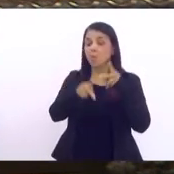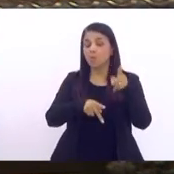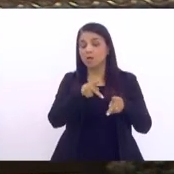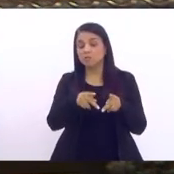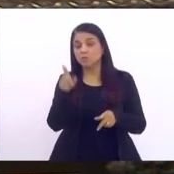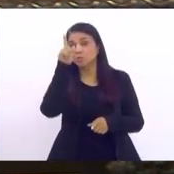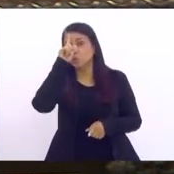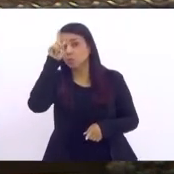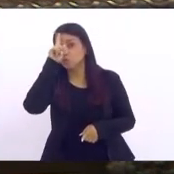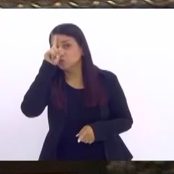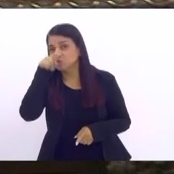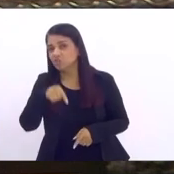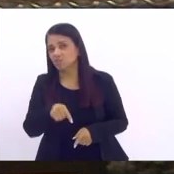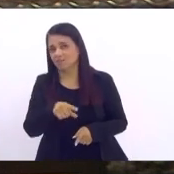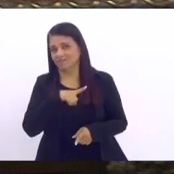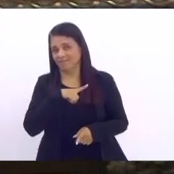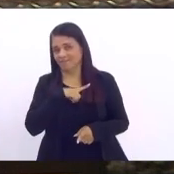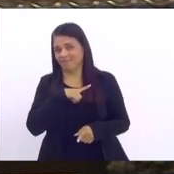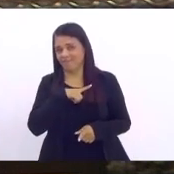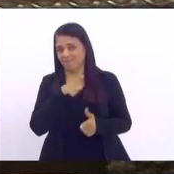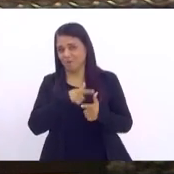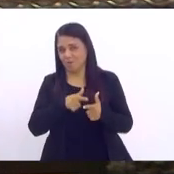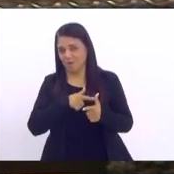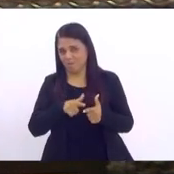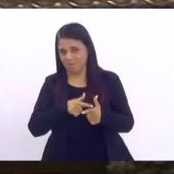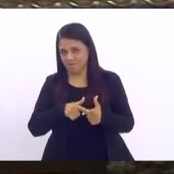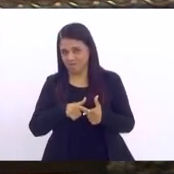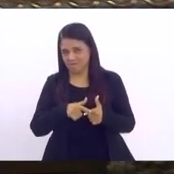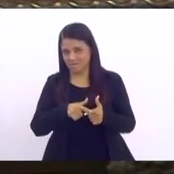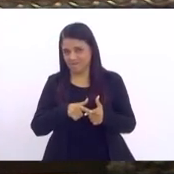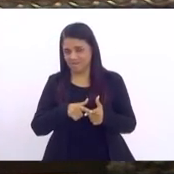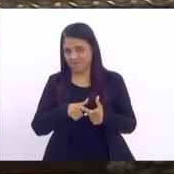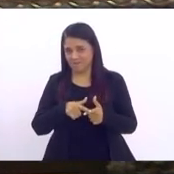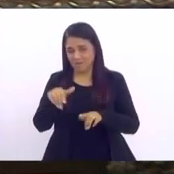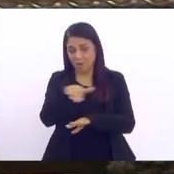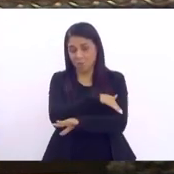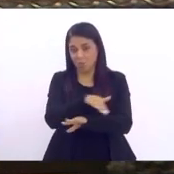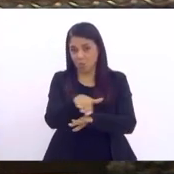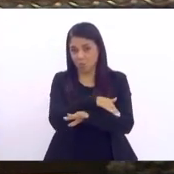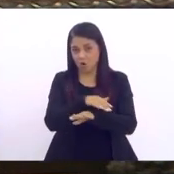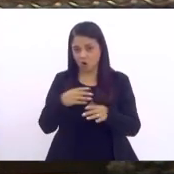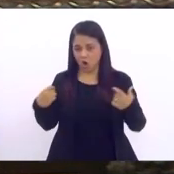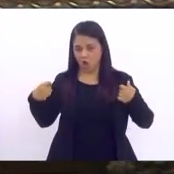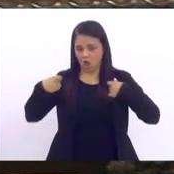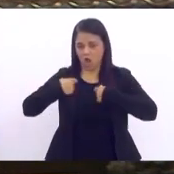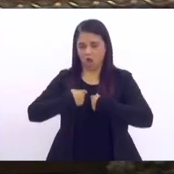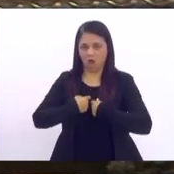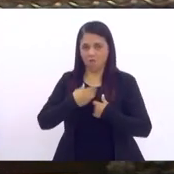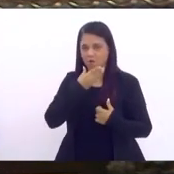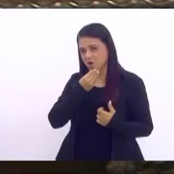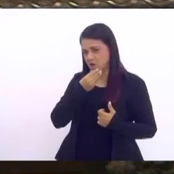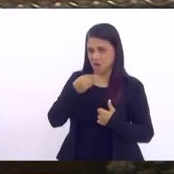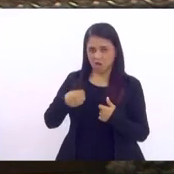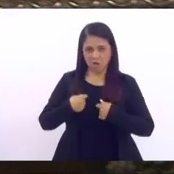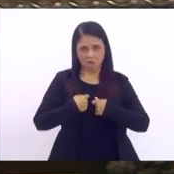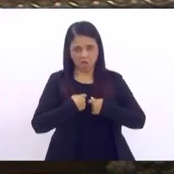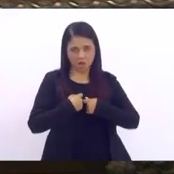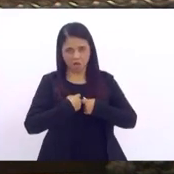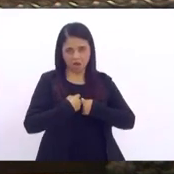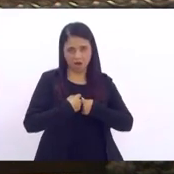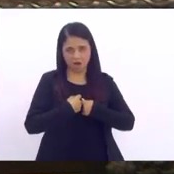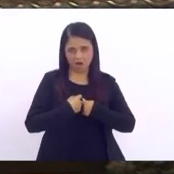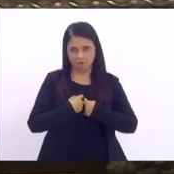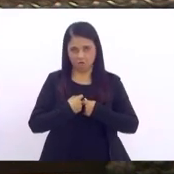rua, desses caras que, quando botam um colete, ou alguns quando botam alguma farda, tratam